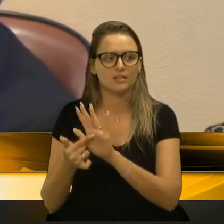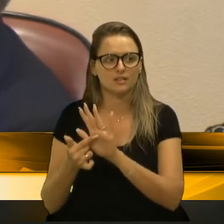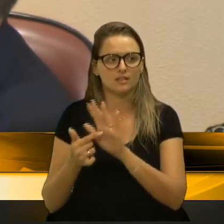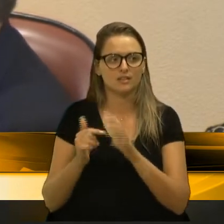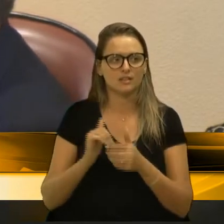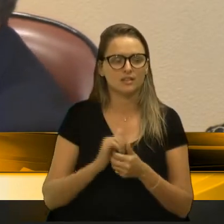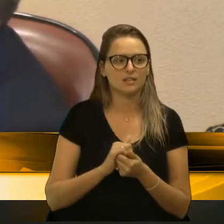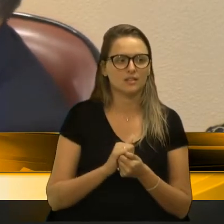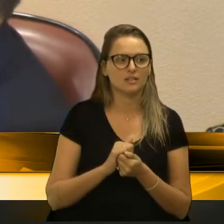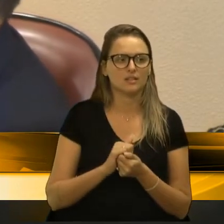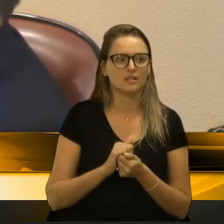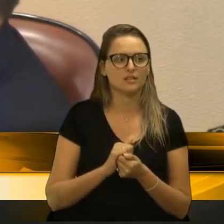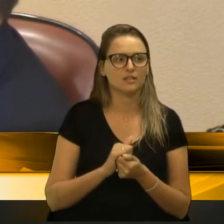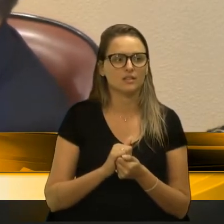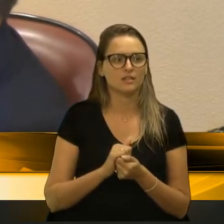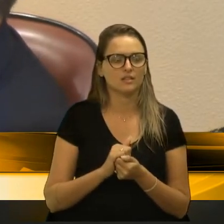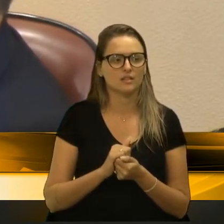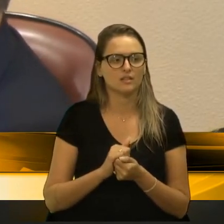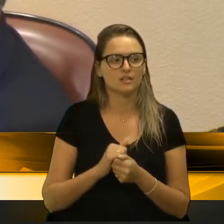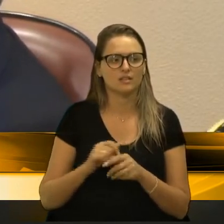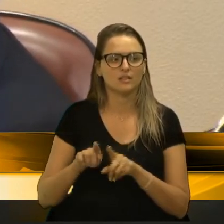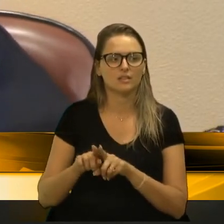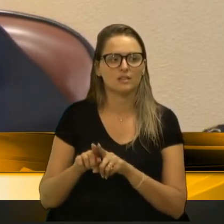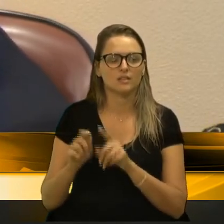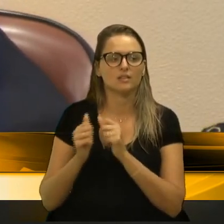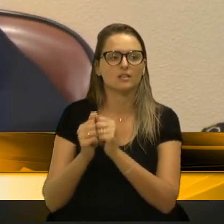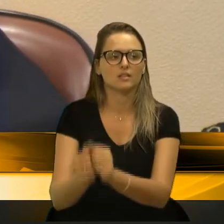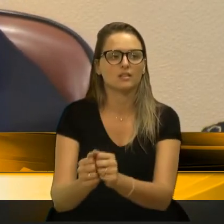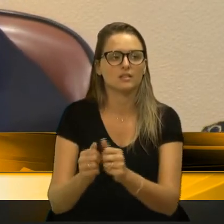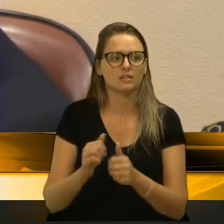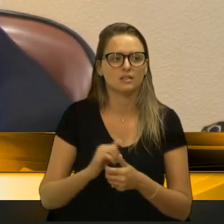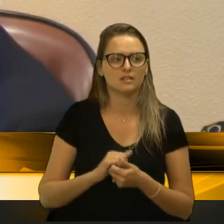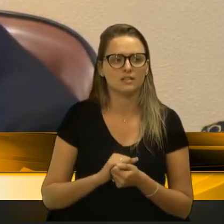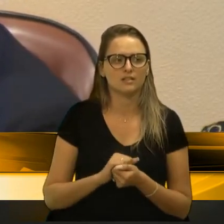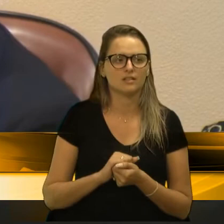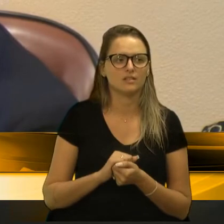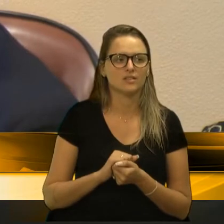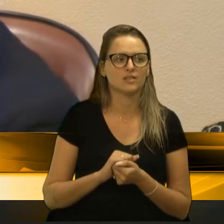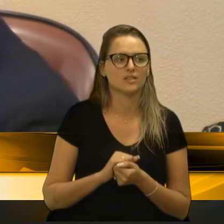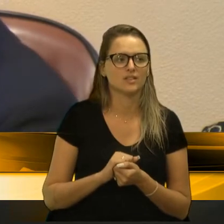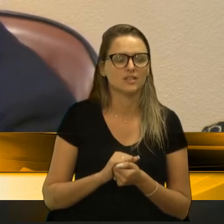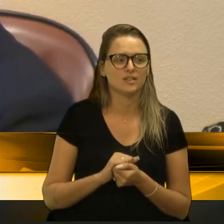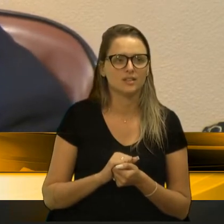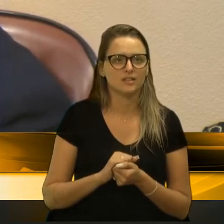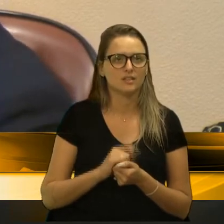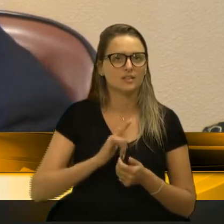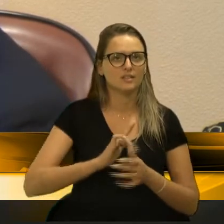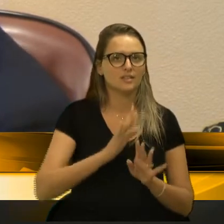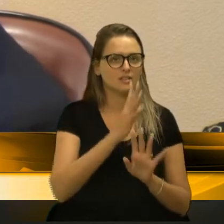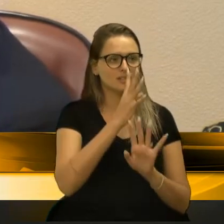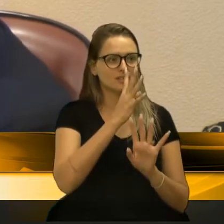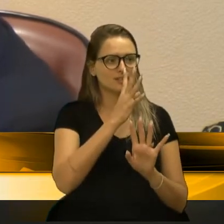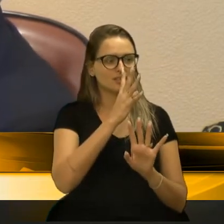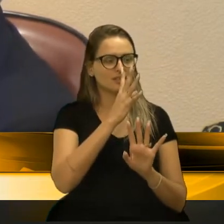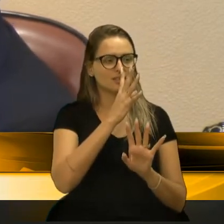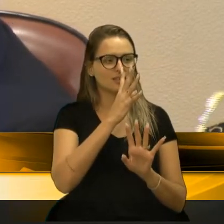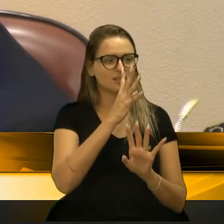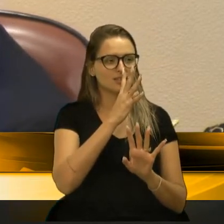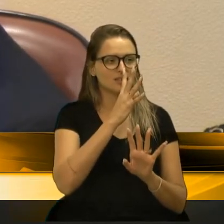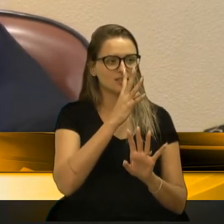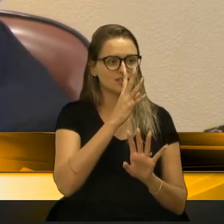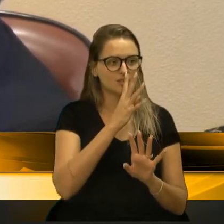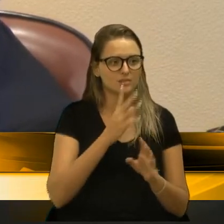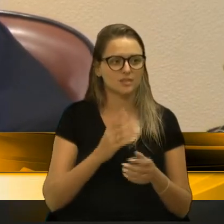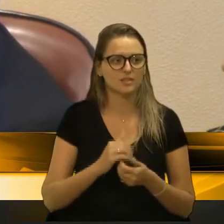transparência o assunto do abuso sexuais contra a criança. Fazer isso de forma transparente. E pasmem, né, no bom sentido aqui,